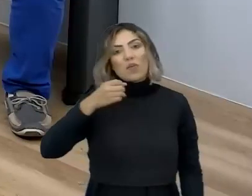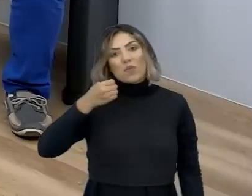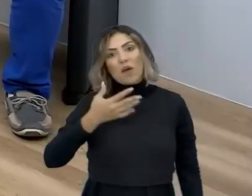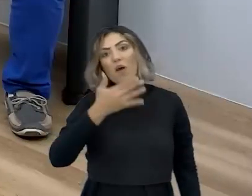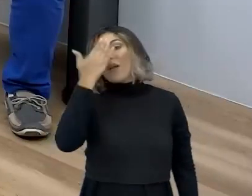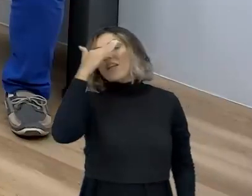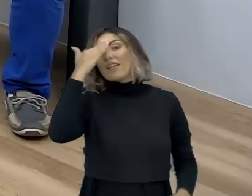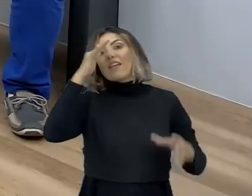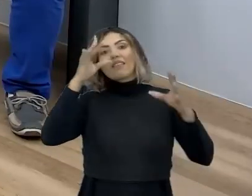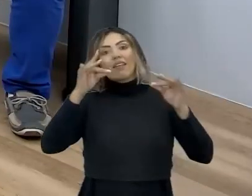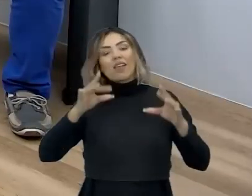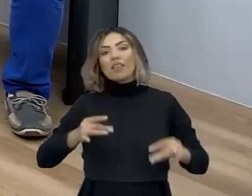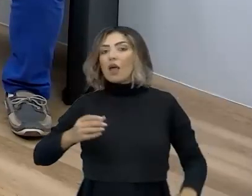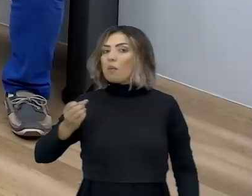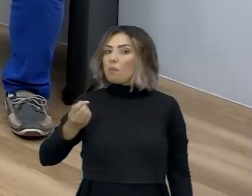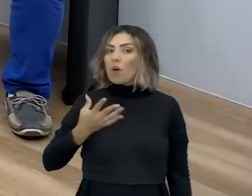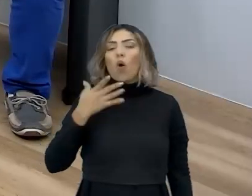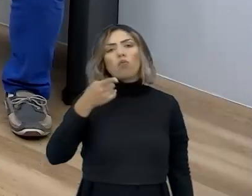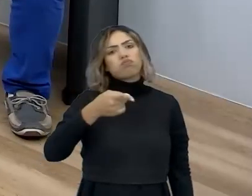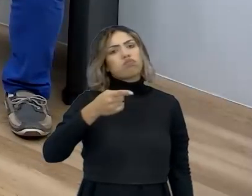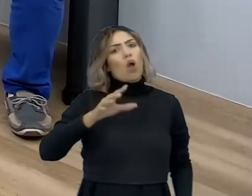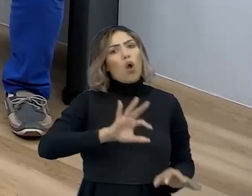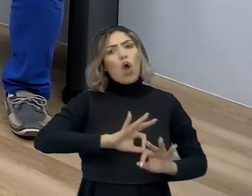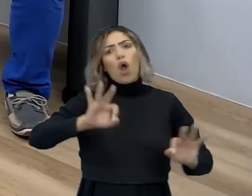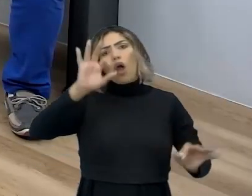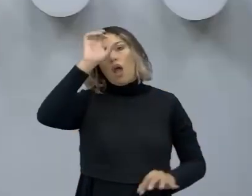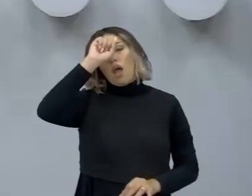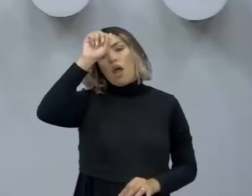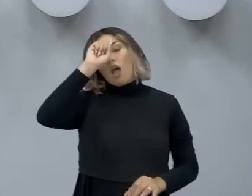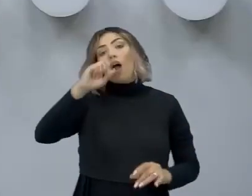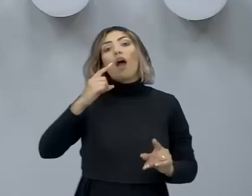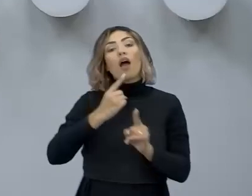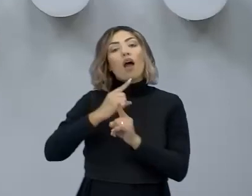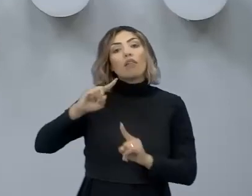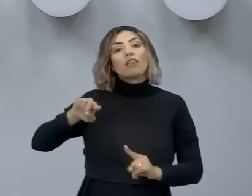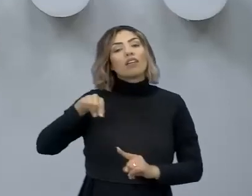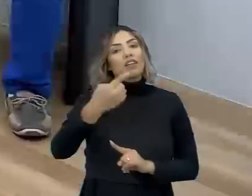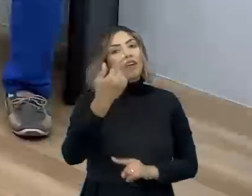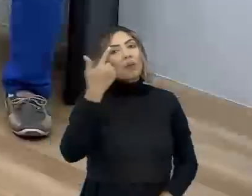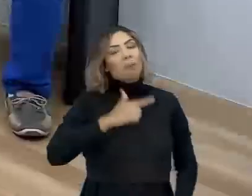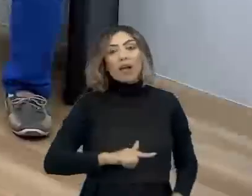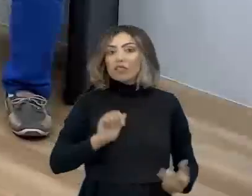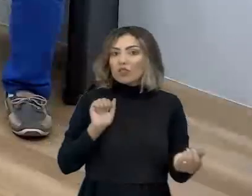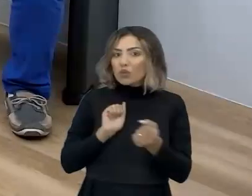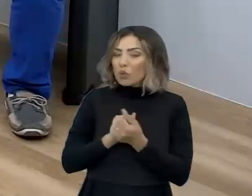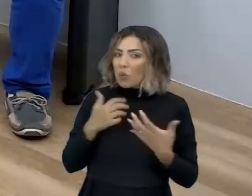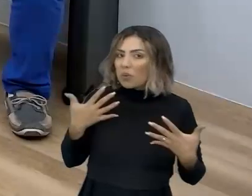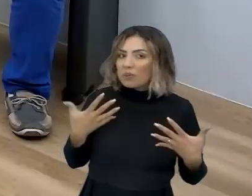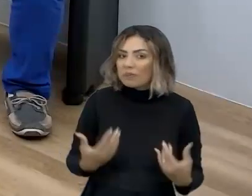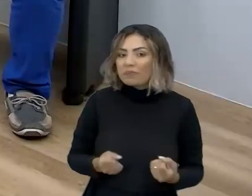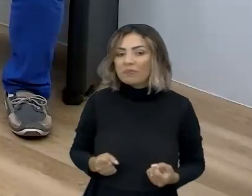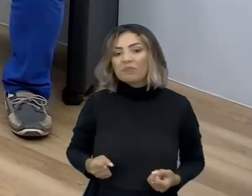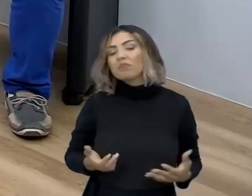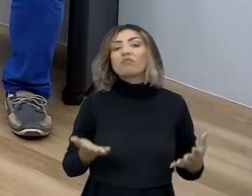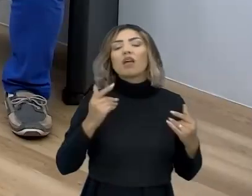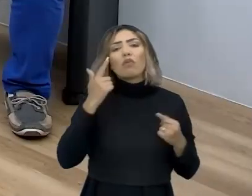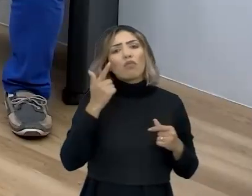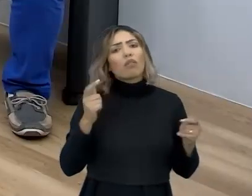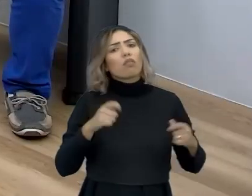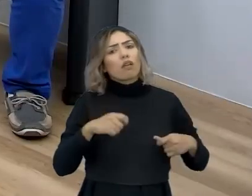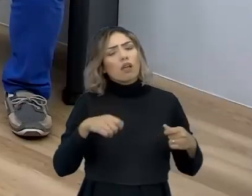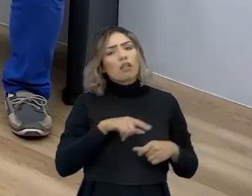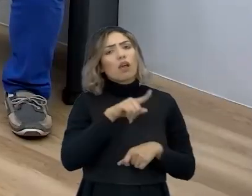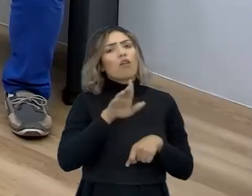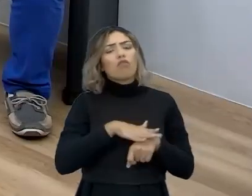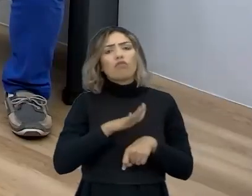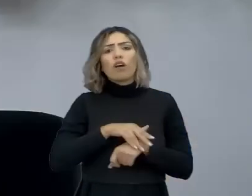Interessante. E você, Eveline? Adorei. Foi um grande aprendizado e próximo semestre tem mais. Tamo junto. Aí, Tamo junto. olha só, Tá bom. olha como é possível integrar. Não